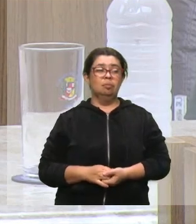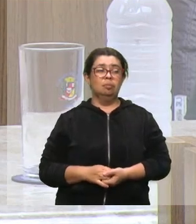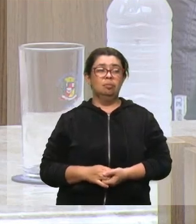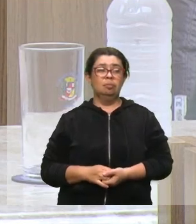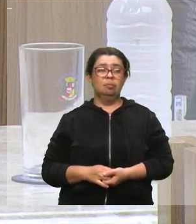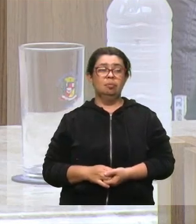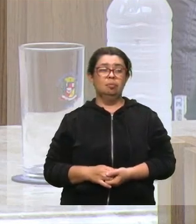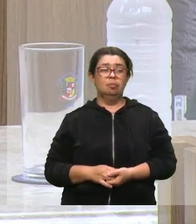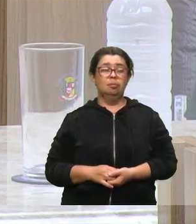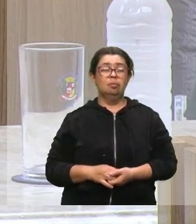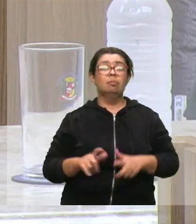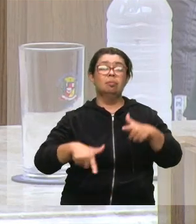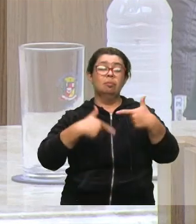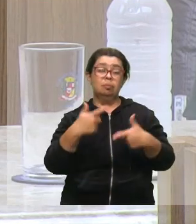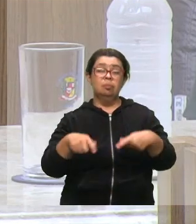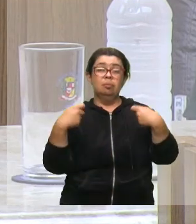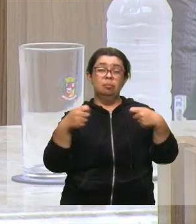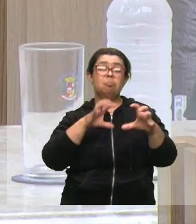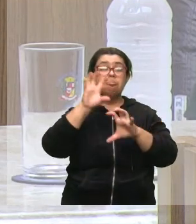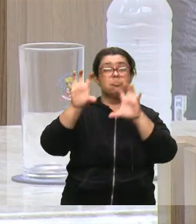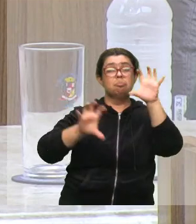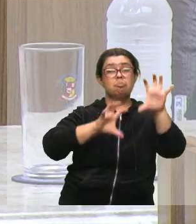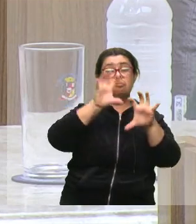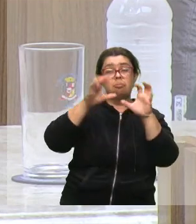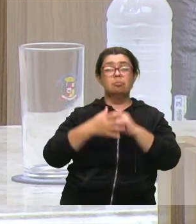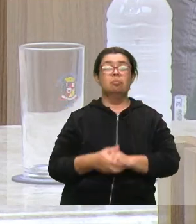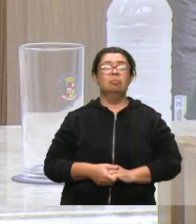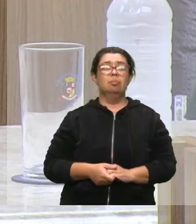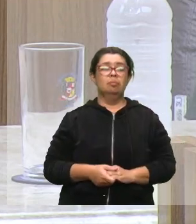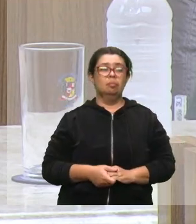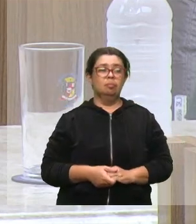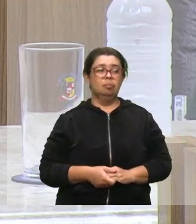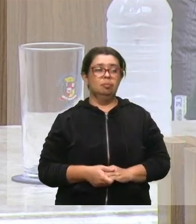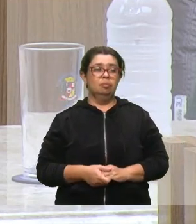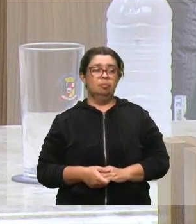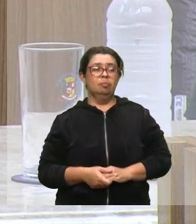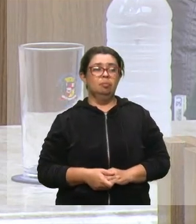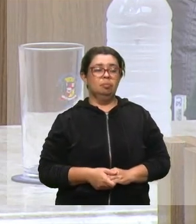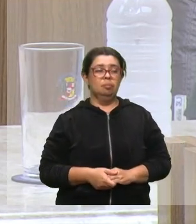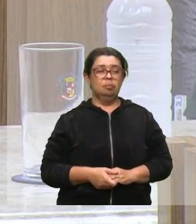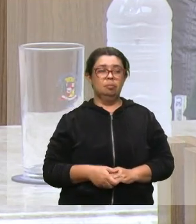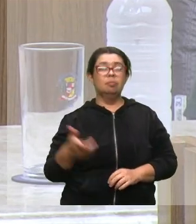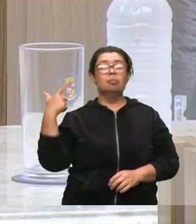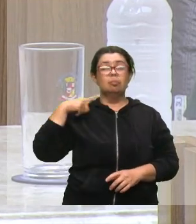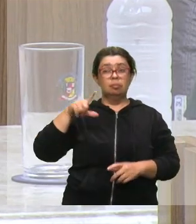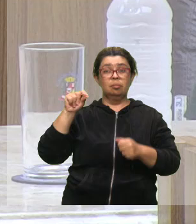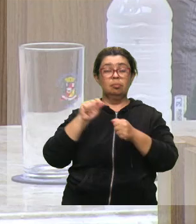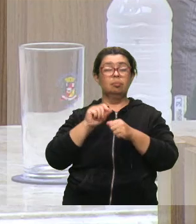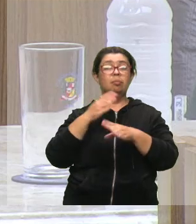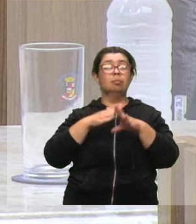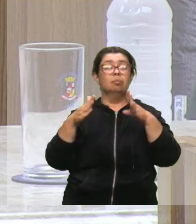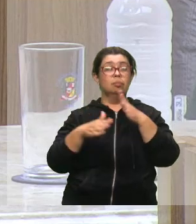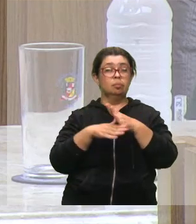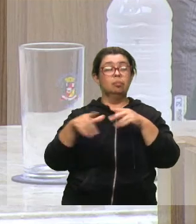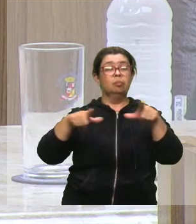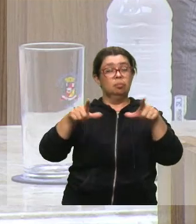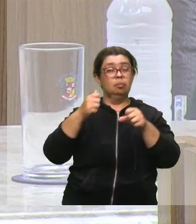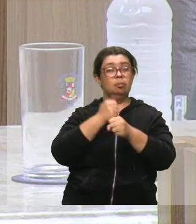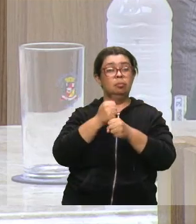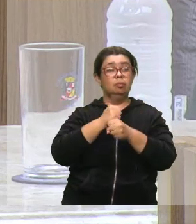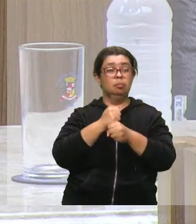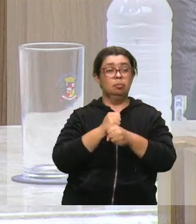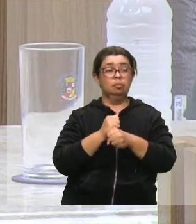ser remanejados para que isso consiga atender o ano todo. Mas o orçamento